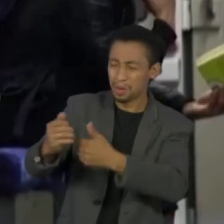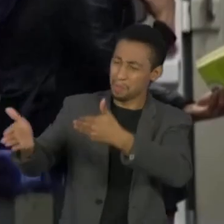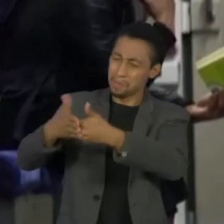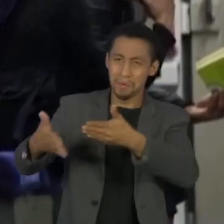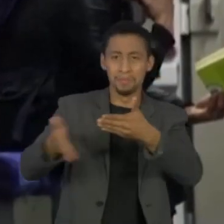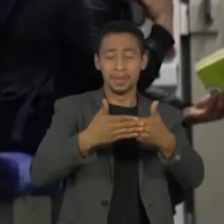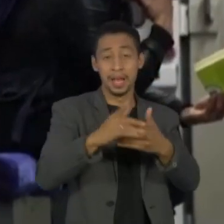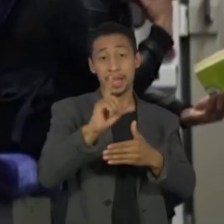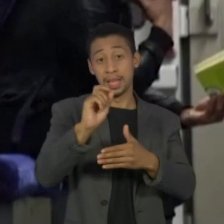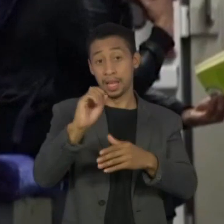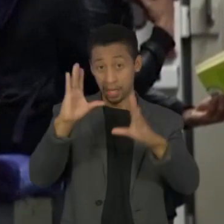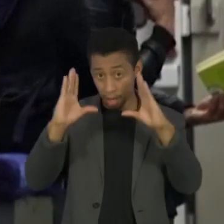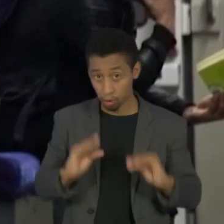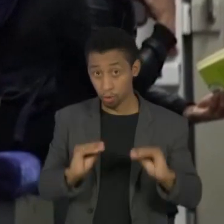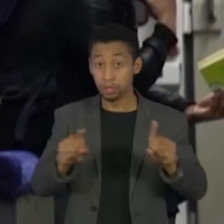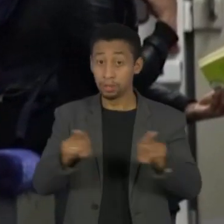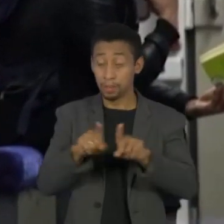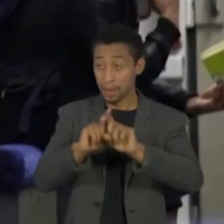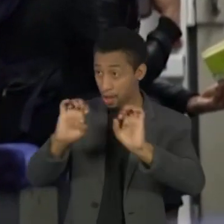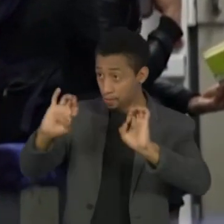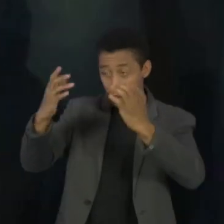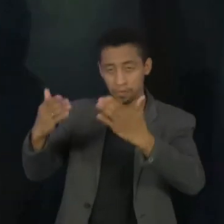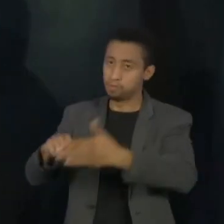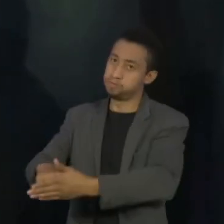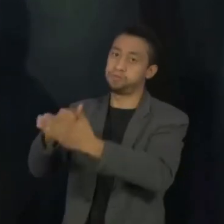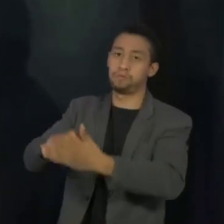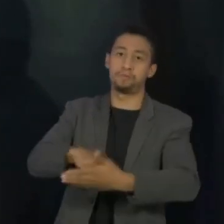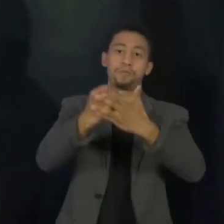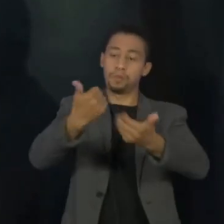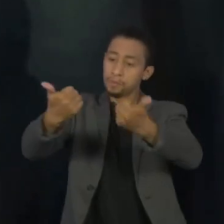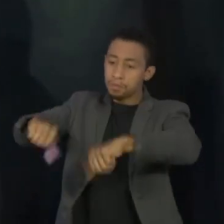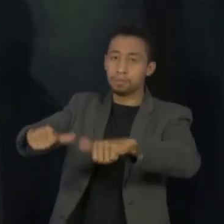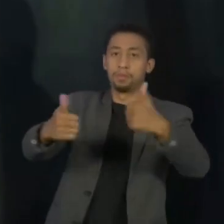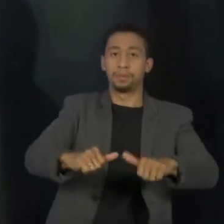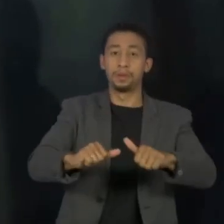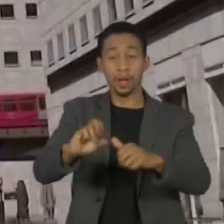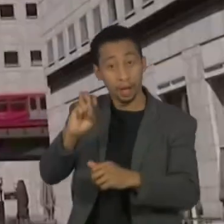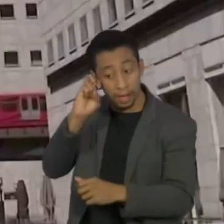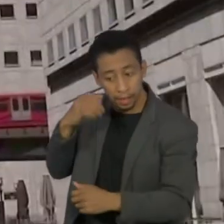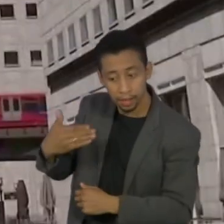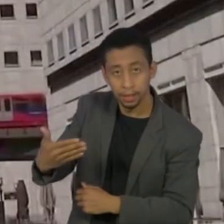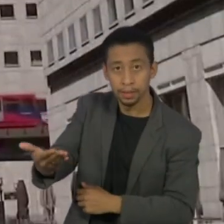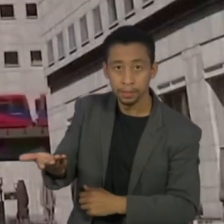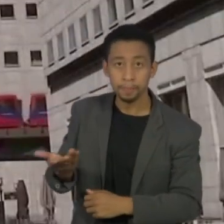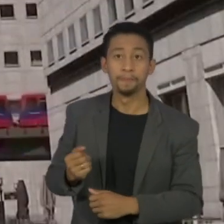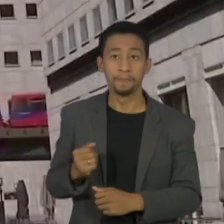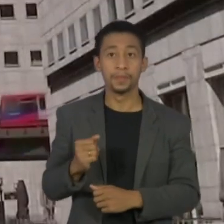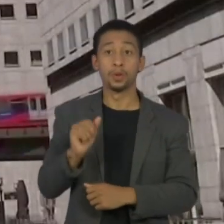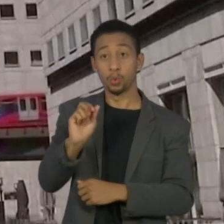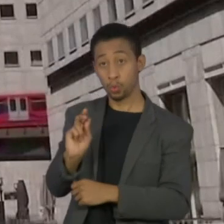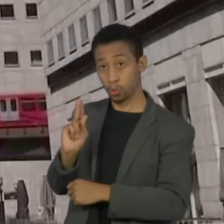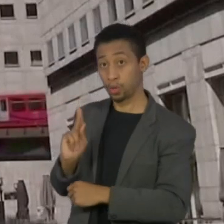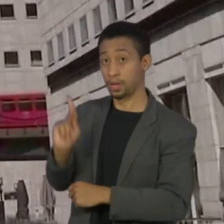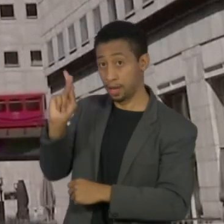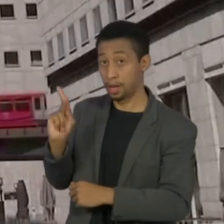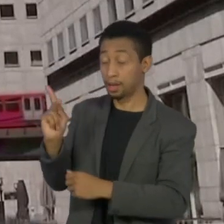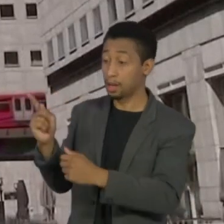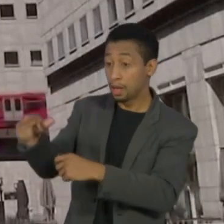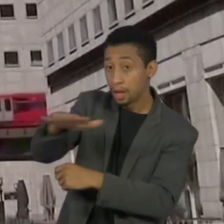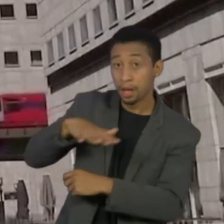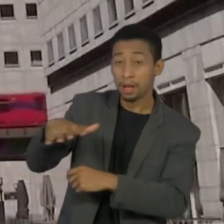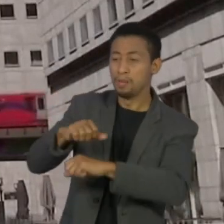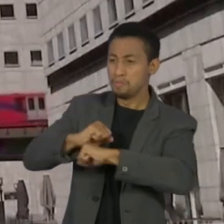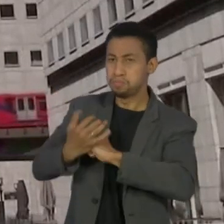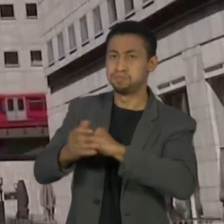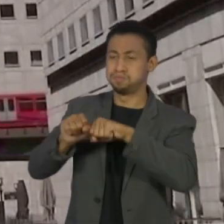a restrição a eventos coletivos a partir desta quinta-feira. O Reino Unido já tem o maior número